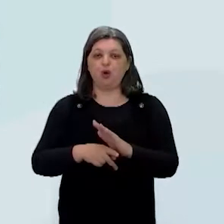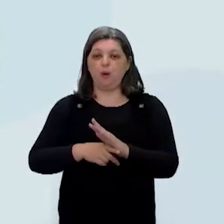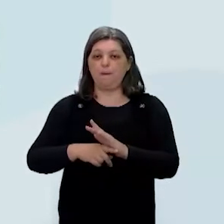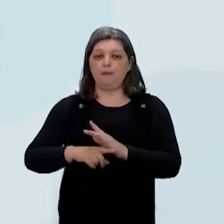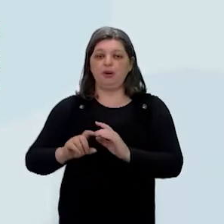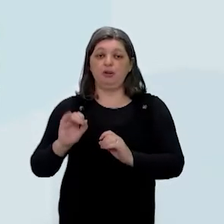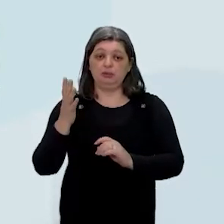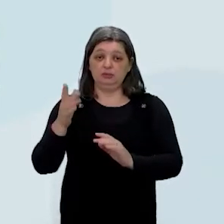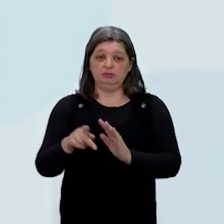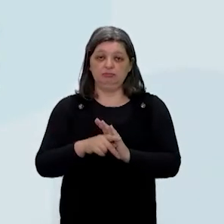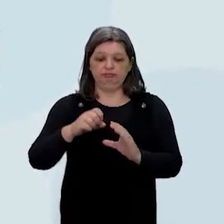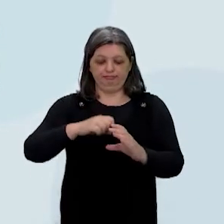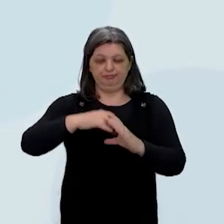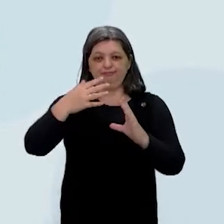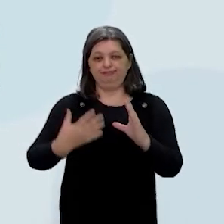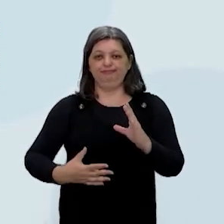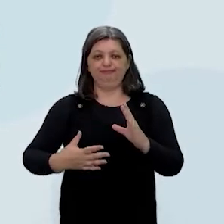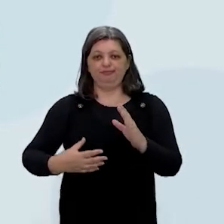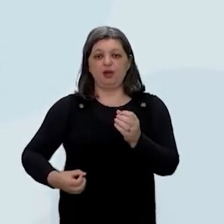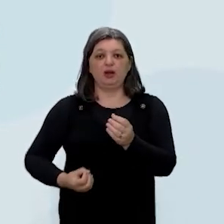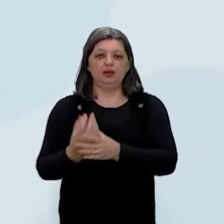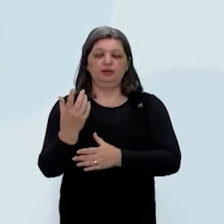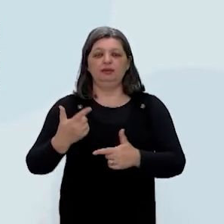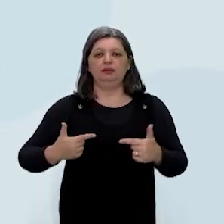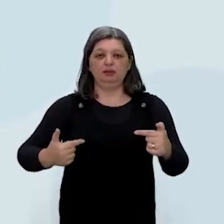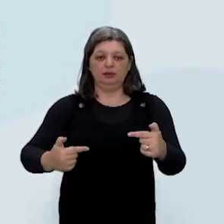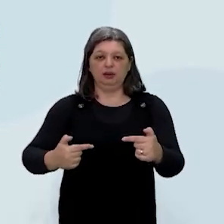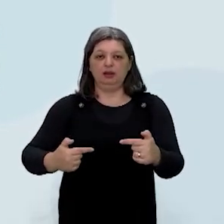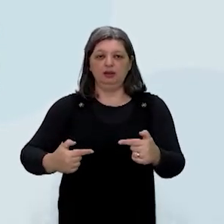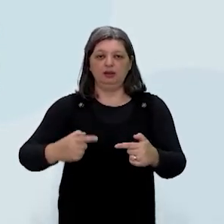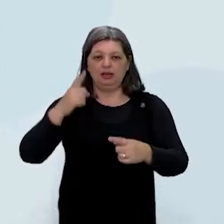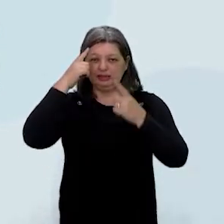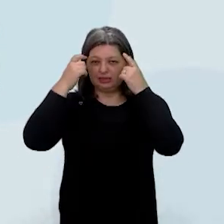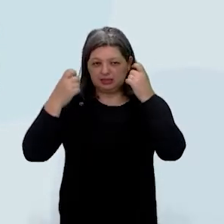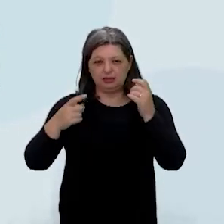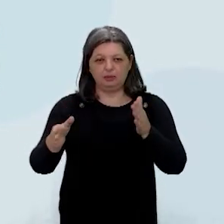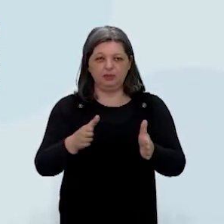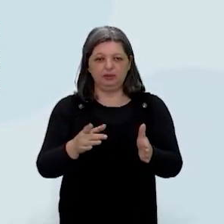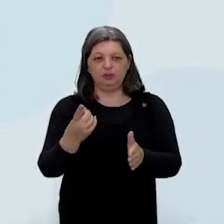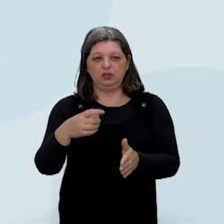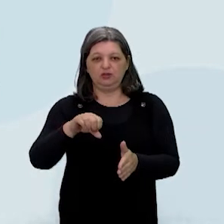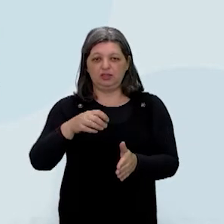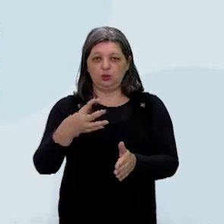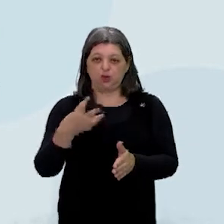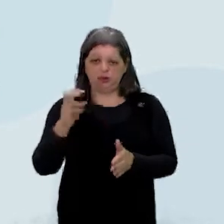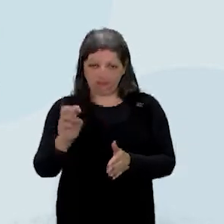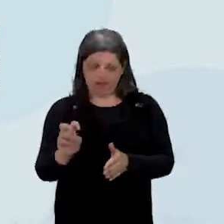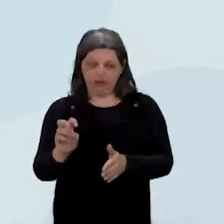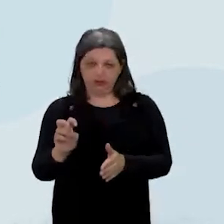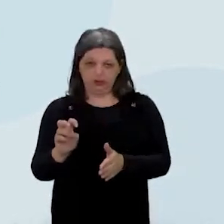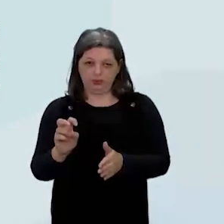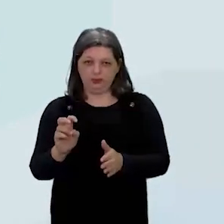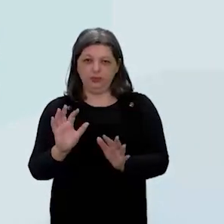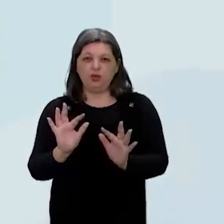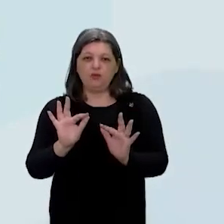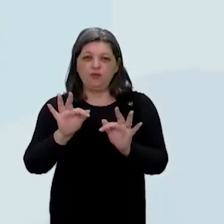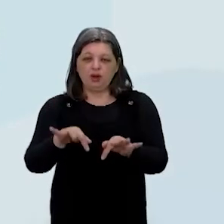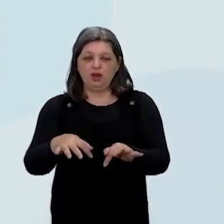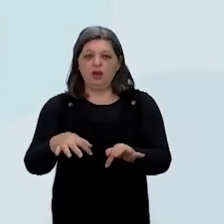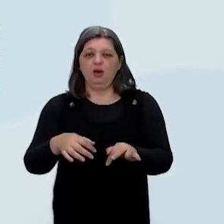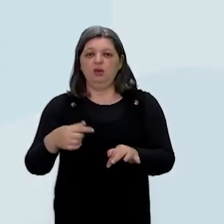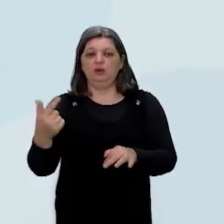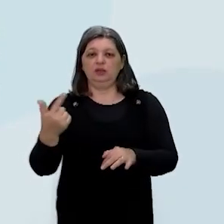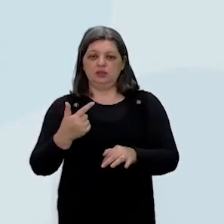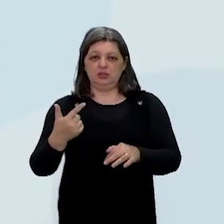e caracterizaram a Guerra Fria, que foi aí de 1945, né, ou seja, no final da Segunda Guerra